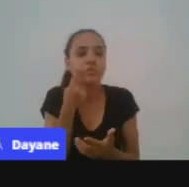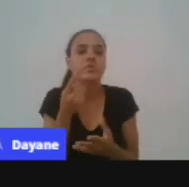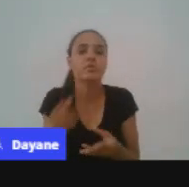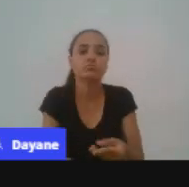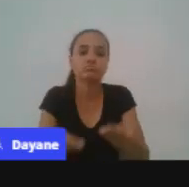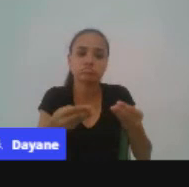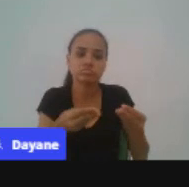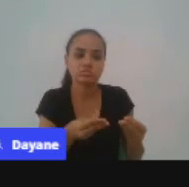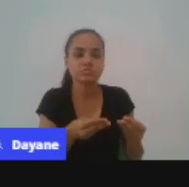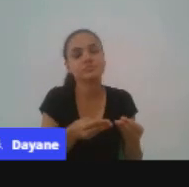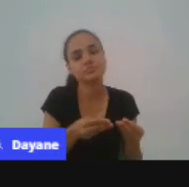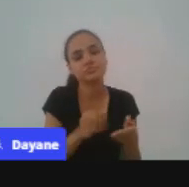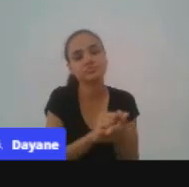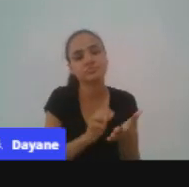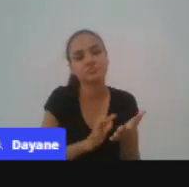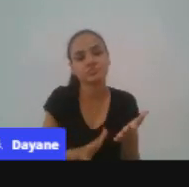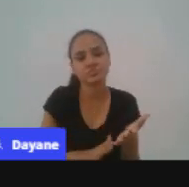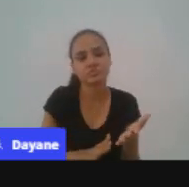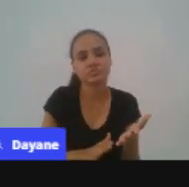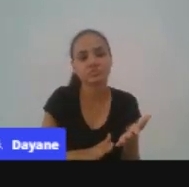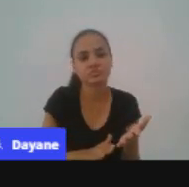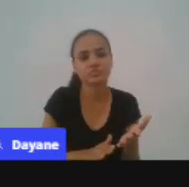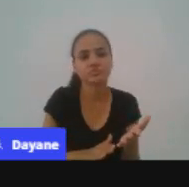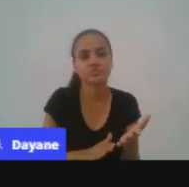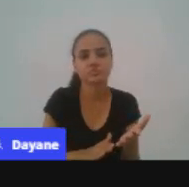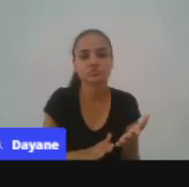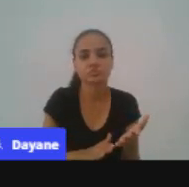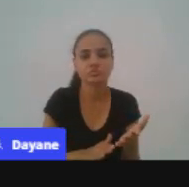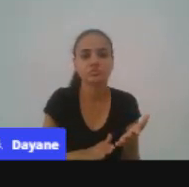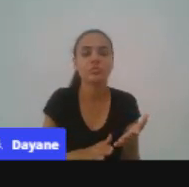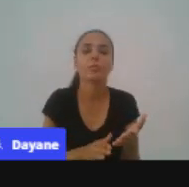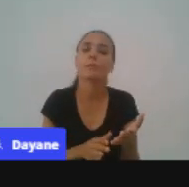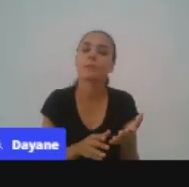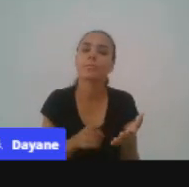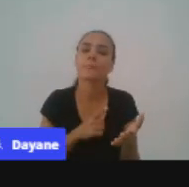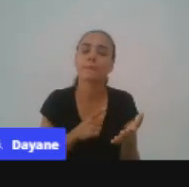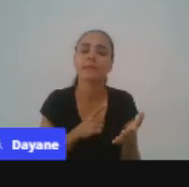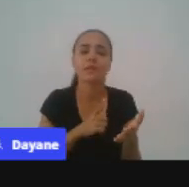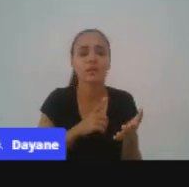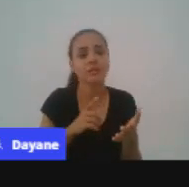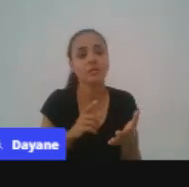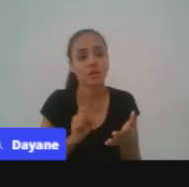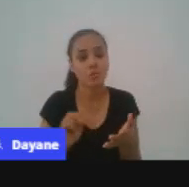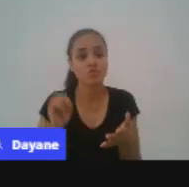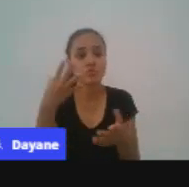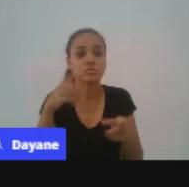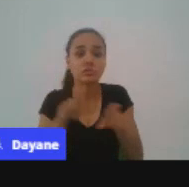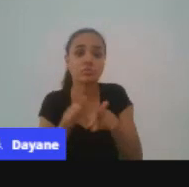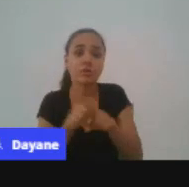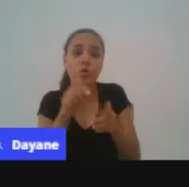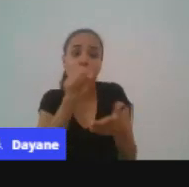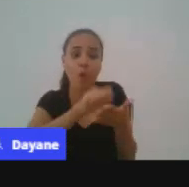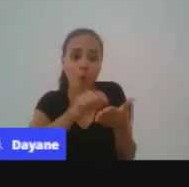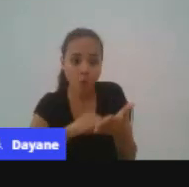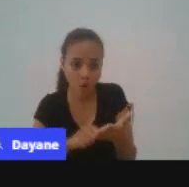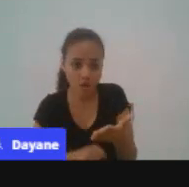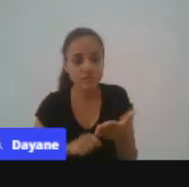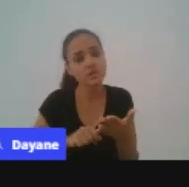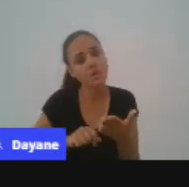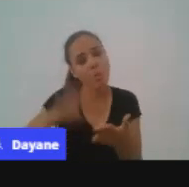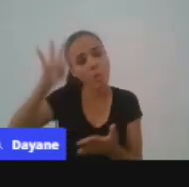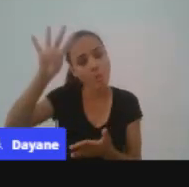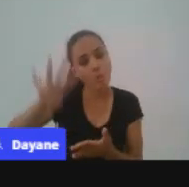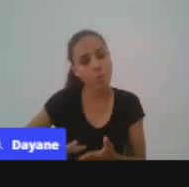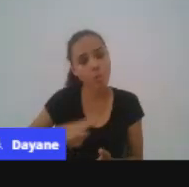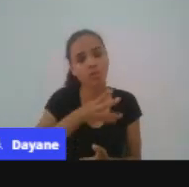26 de fevereiro, será feito pelo professor. Essa correção, na verdade, é uma planilha que